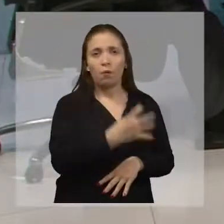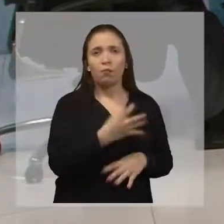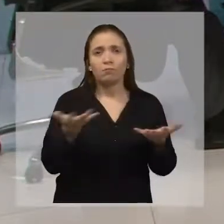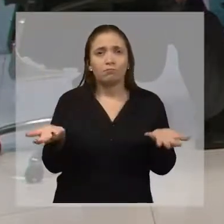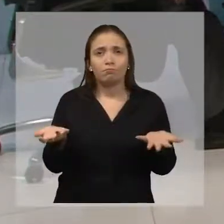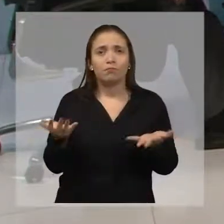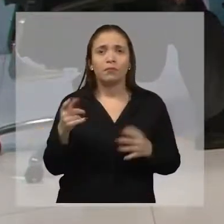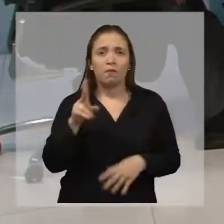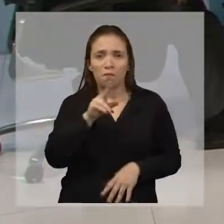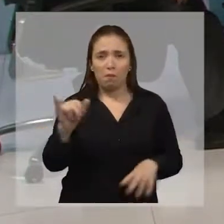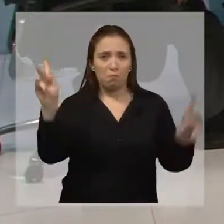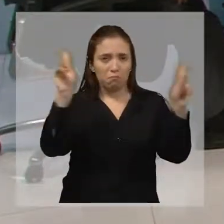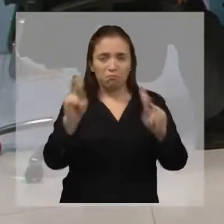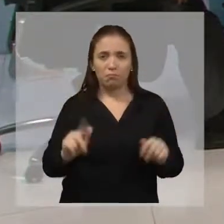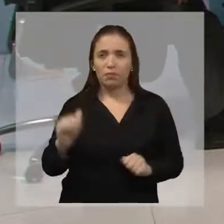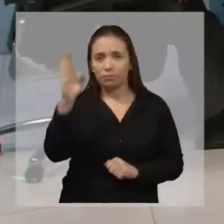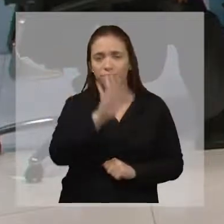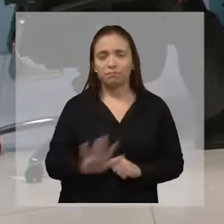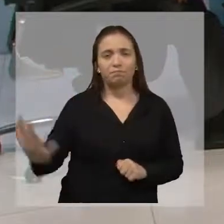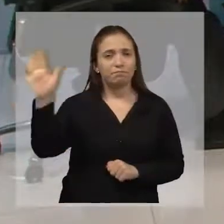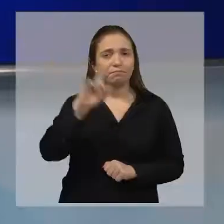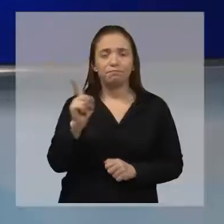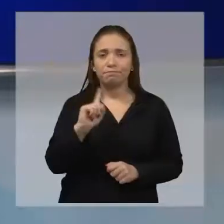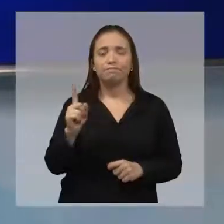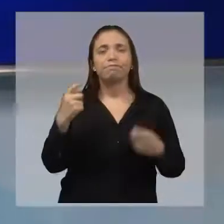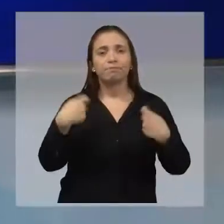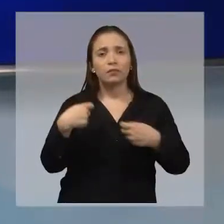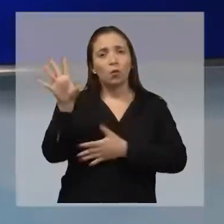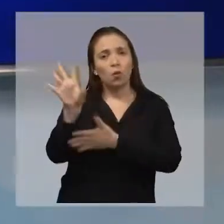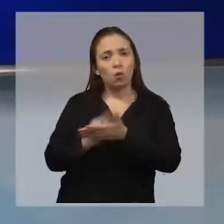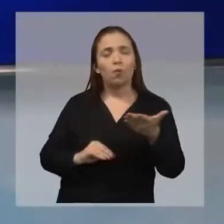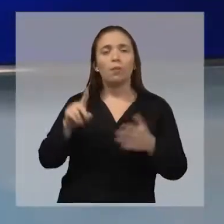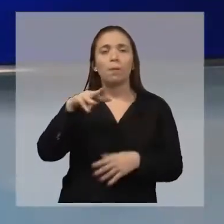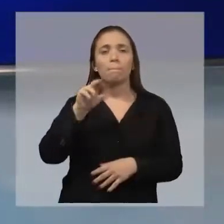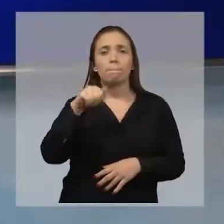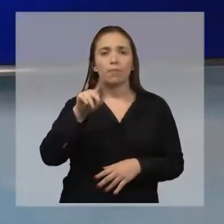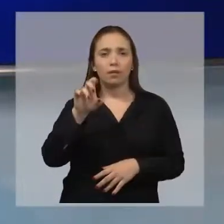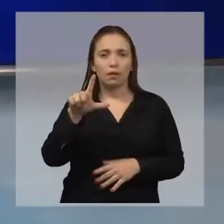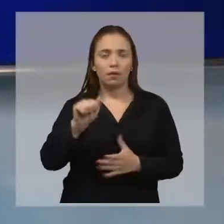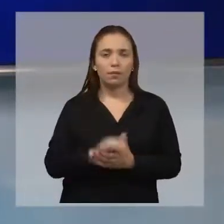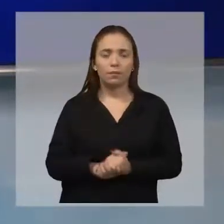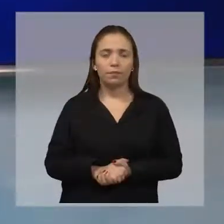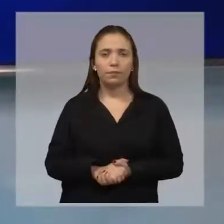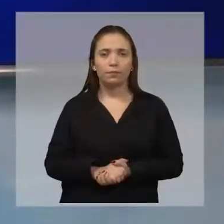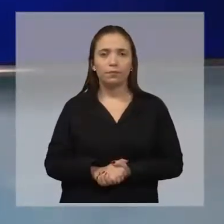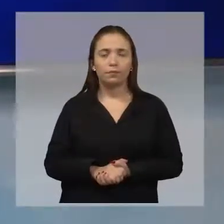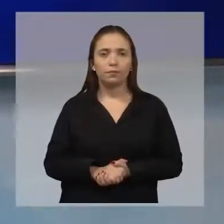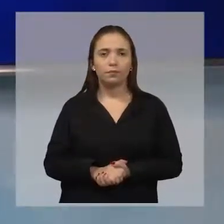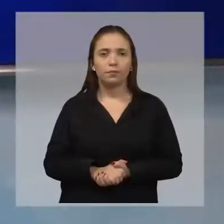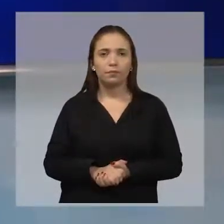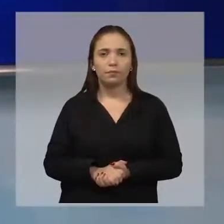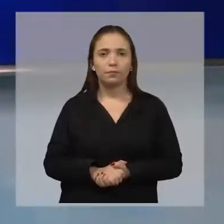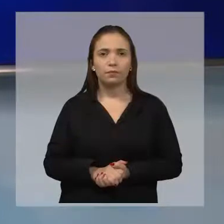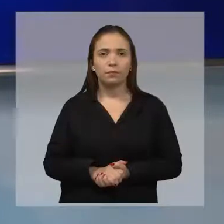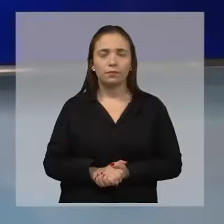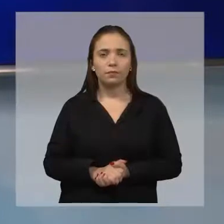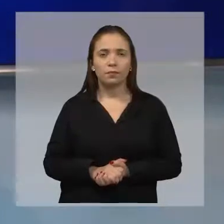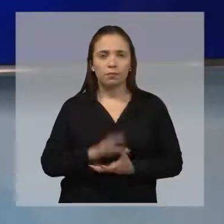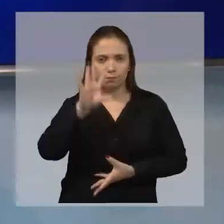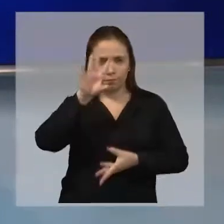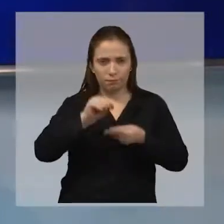conceitos e com a história para alunos, quer dizer, iniciantes da sua formação, e você tem, digamos, quem deveria liderar esse